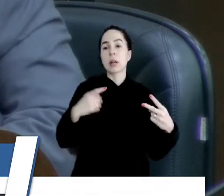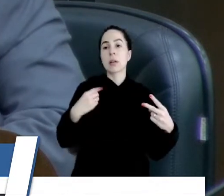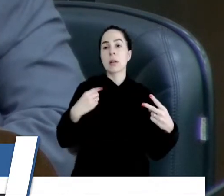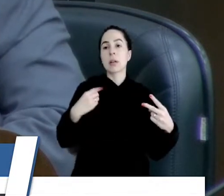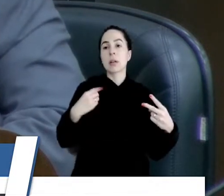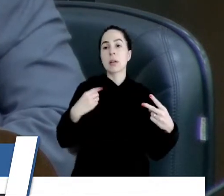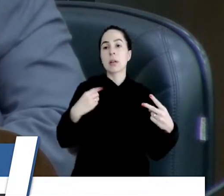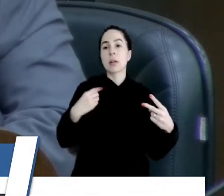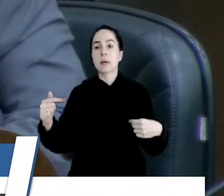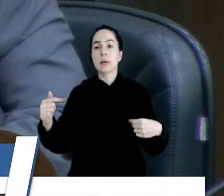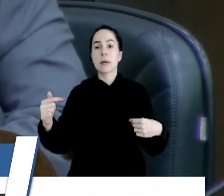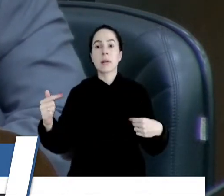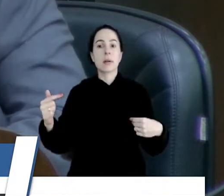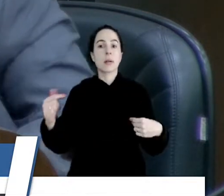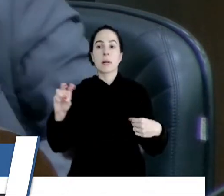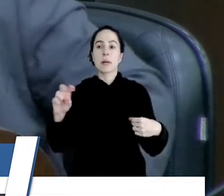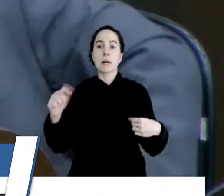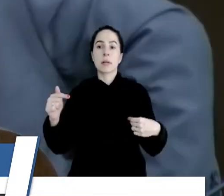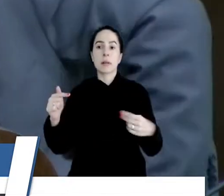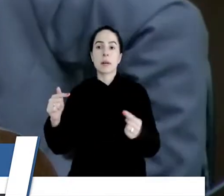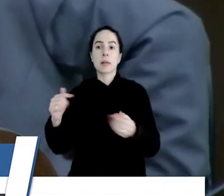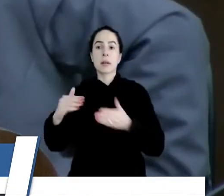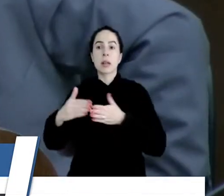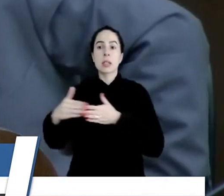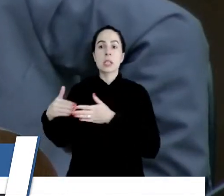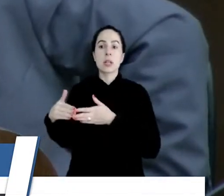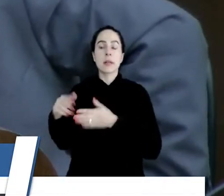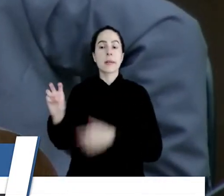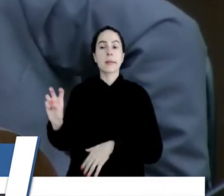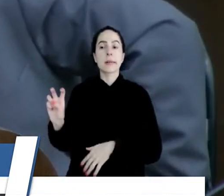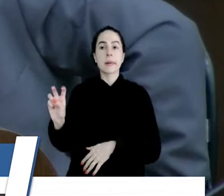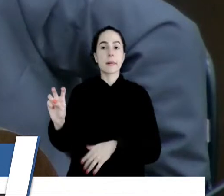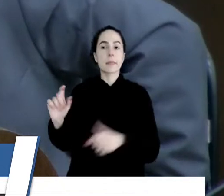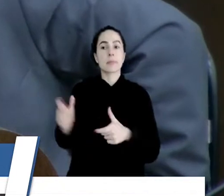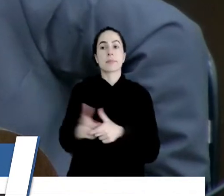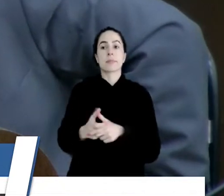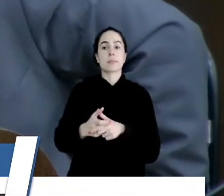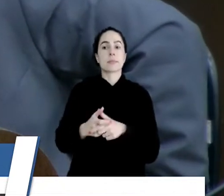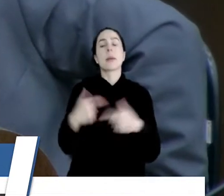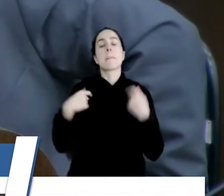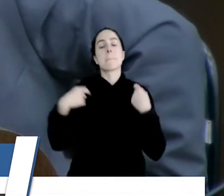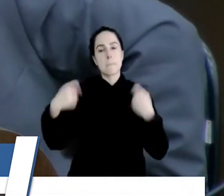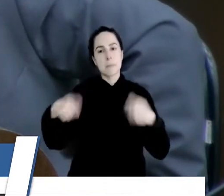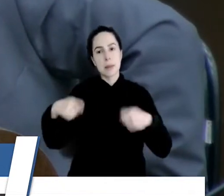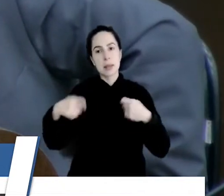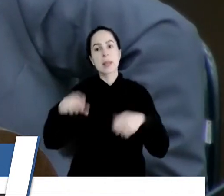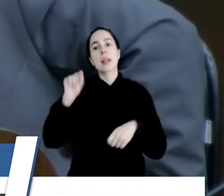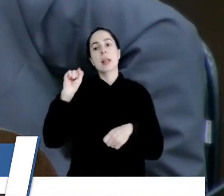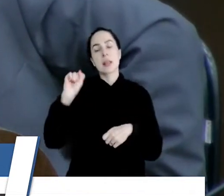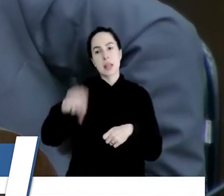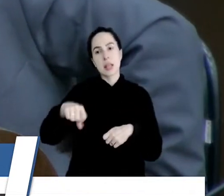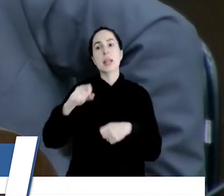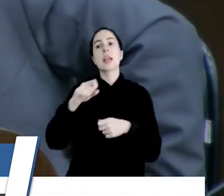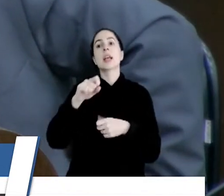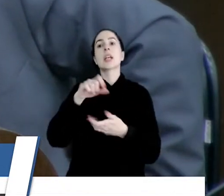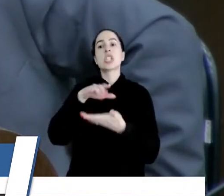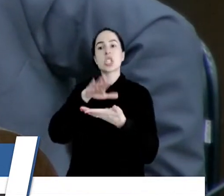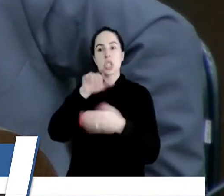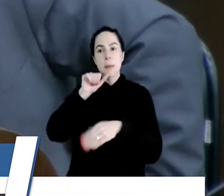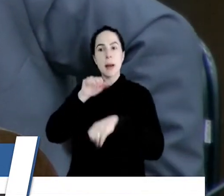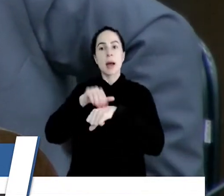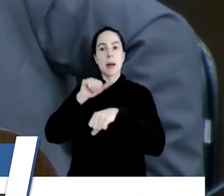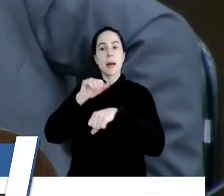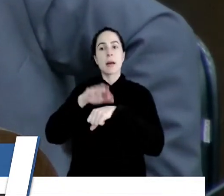desses 57, 5 estão em afastamento. Então, é necessário fazer essas convocações aí para fortalecer